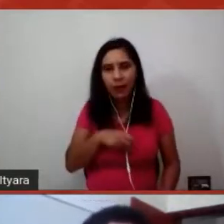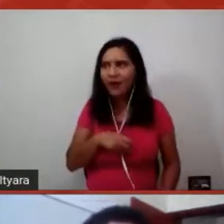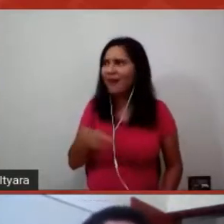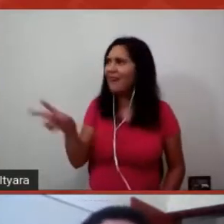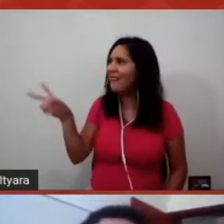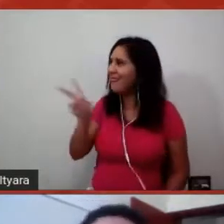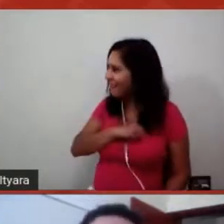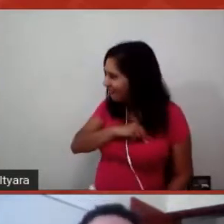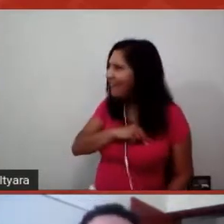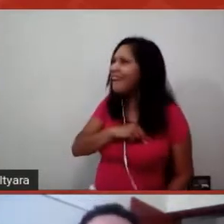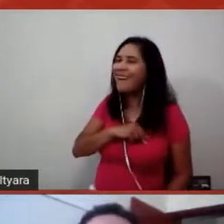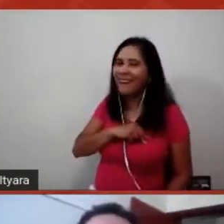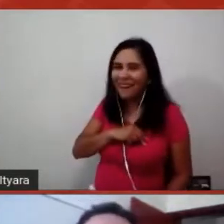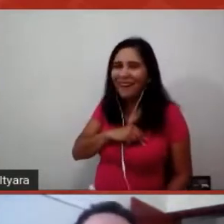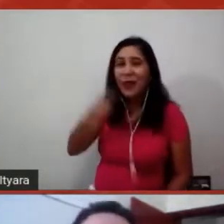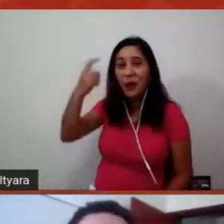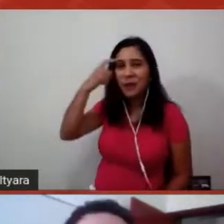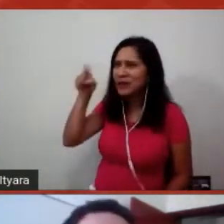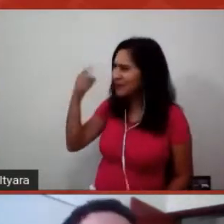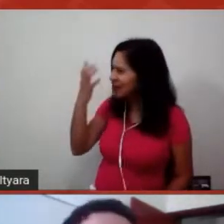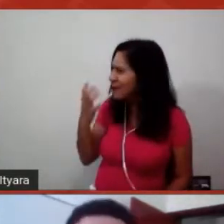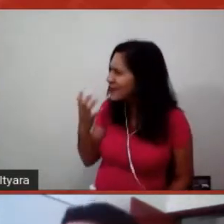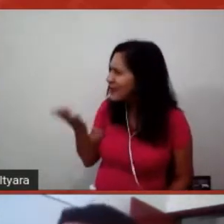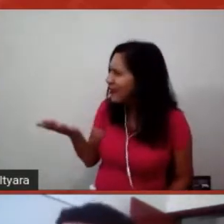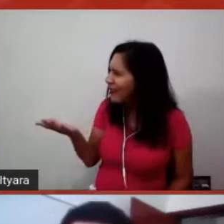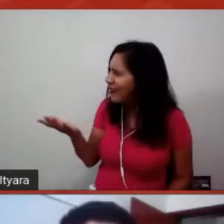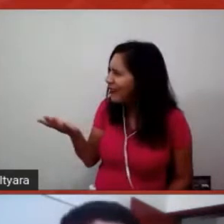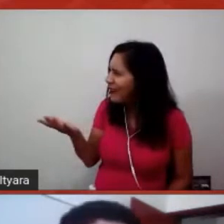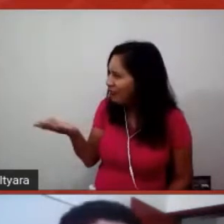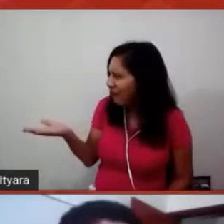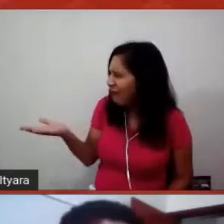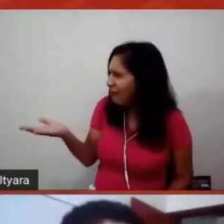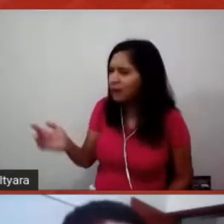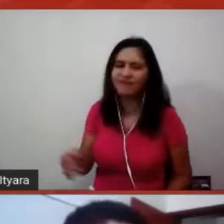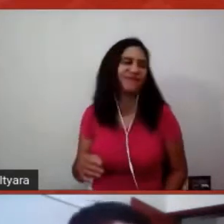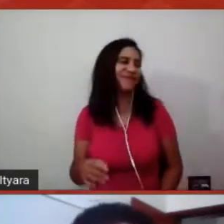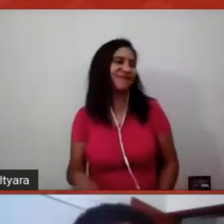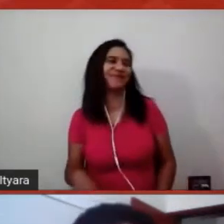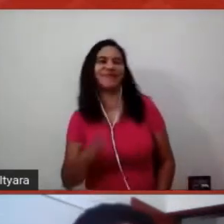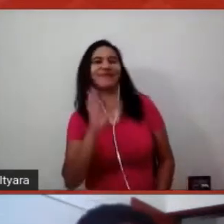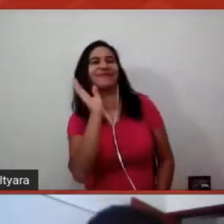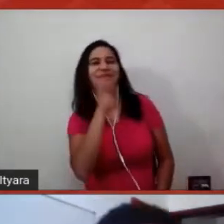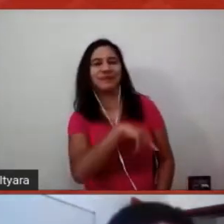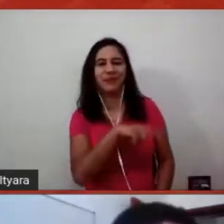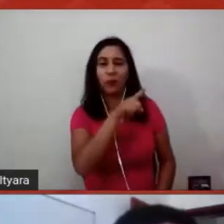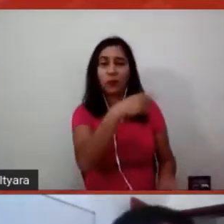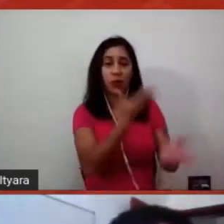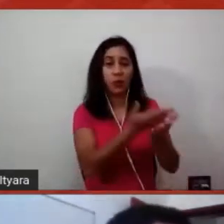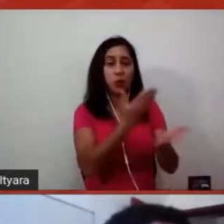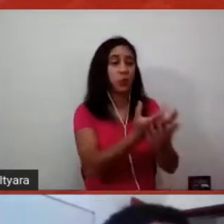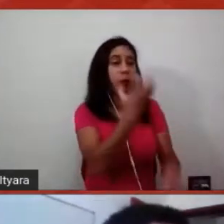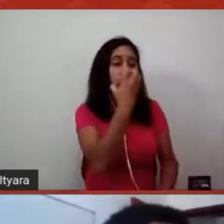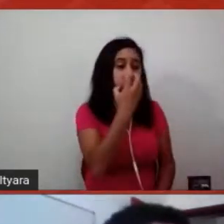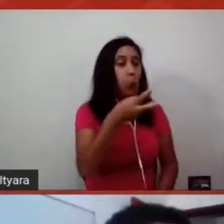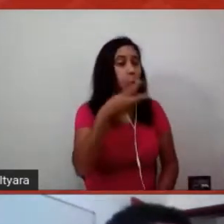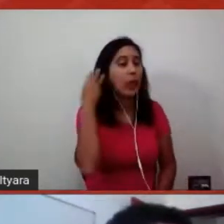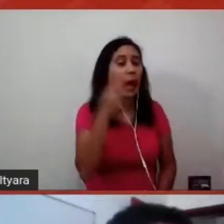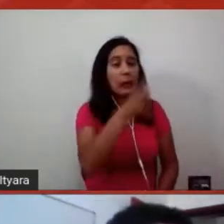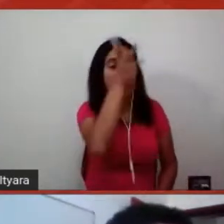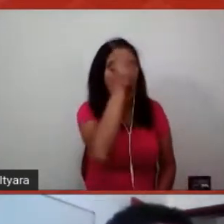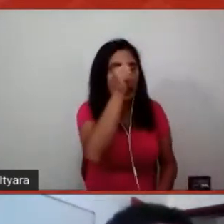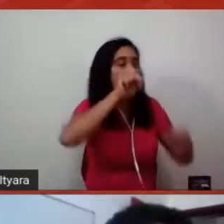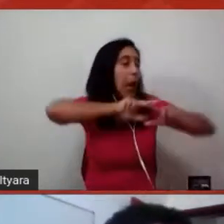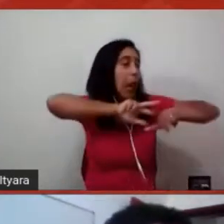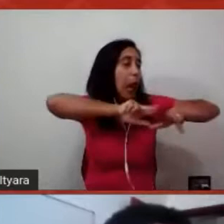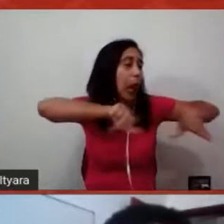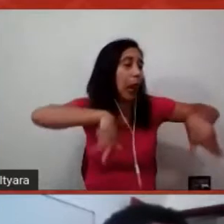Nossa, achei que você estava falando sério. Ah, você que estuda cachorro, gato, galinha e tudo quanto é